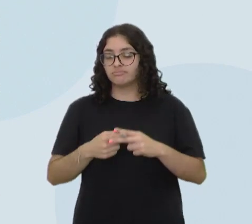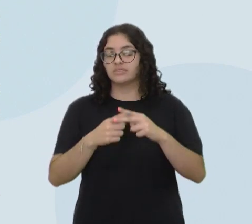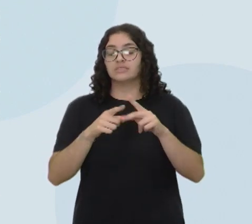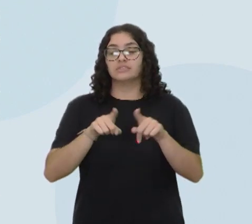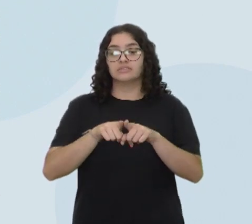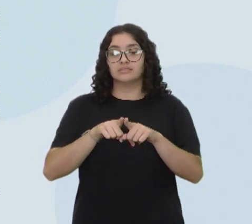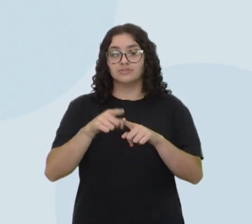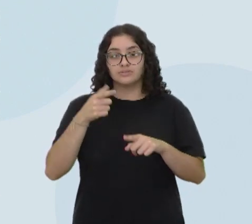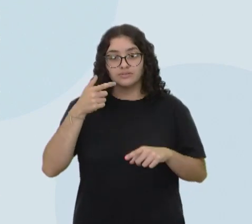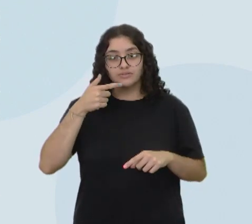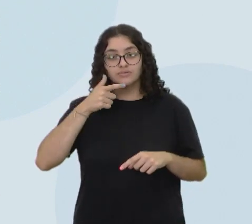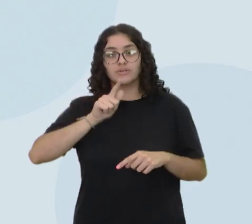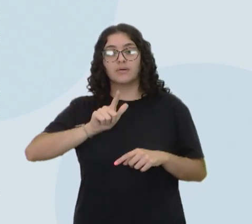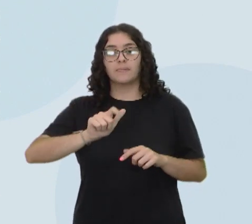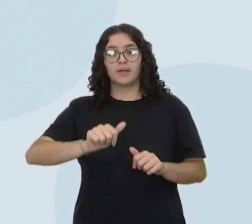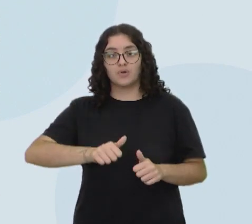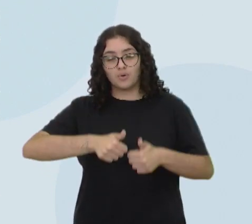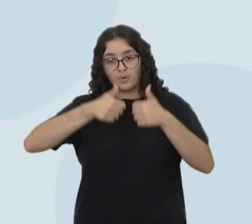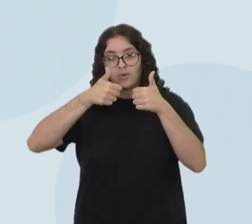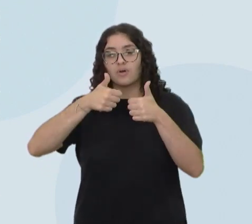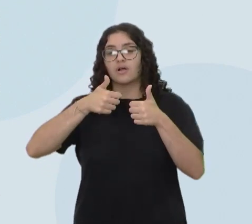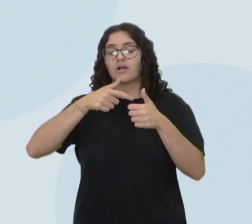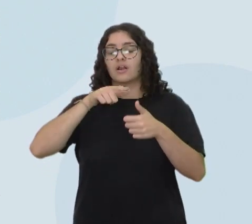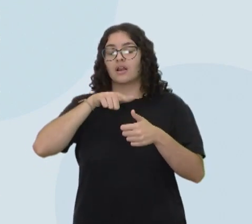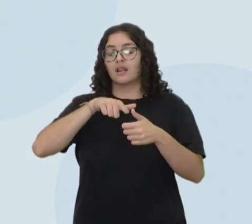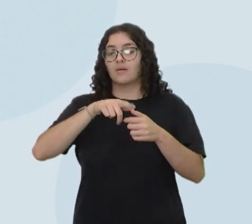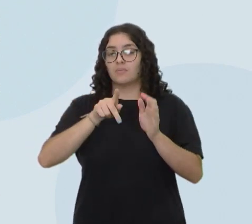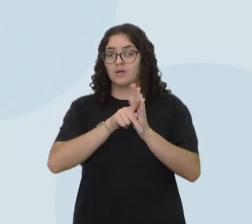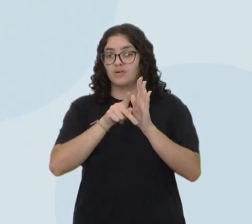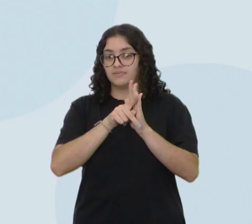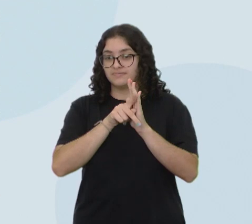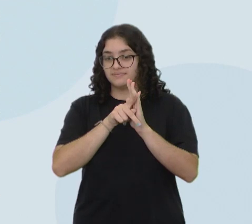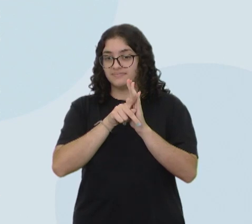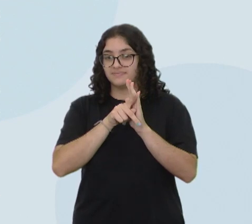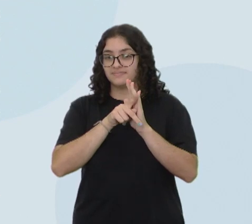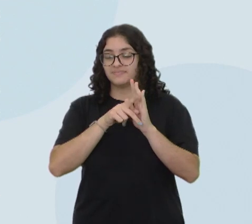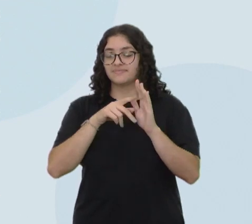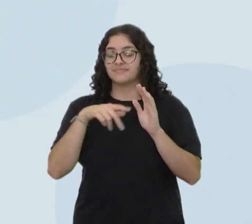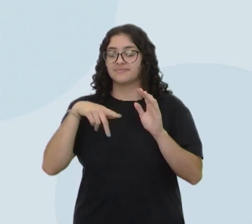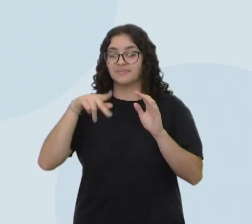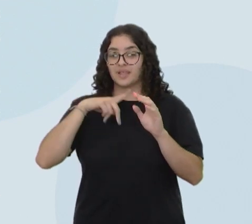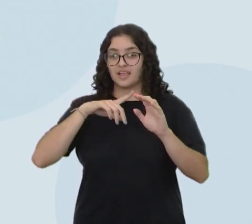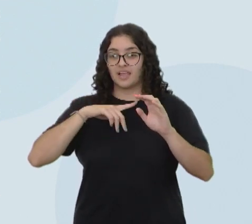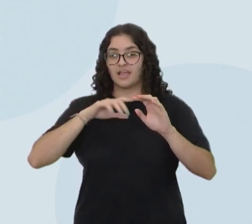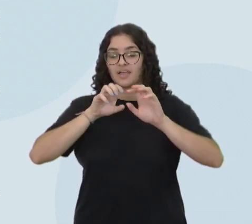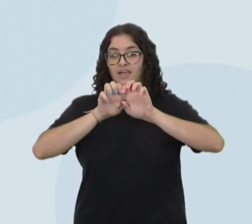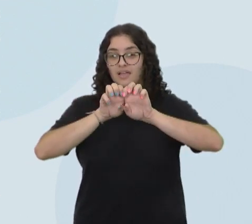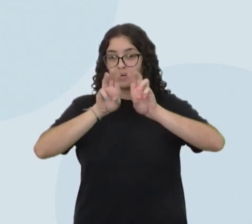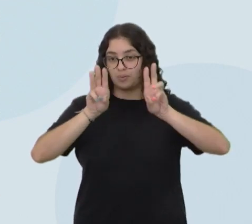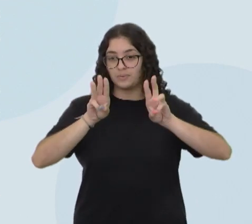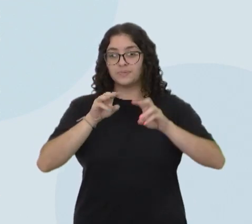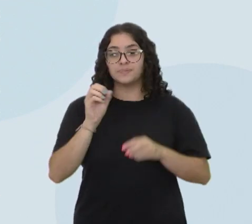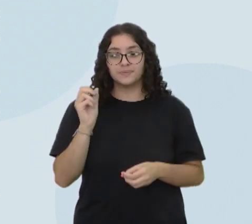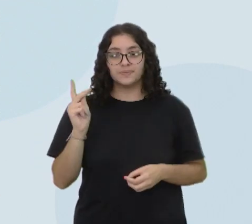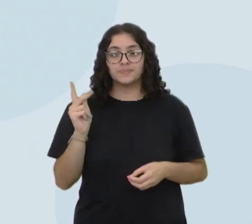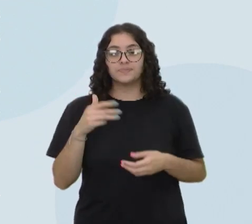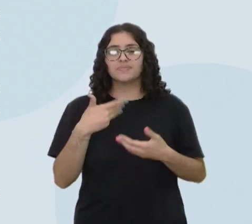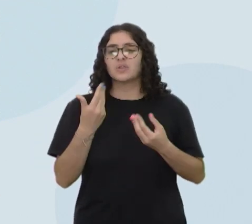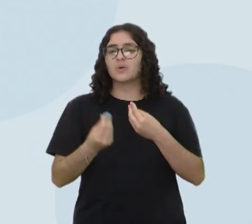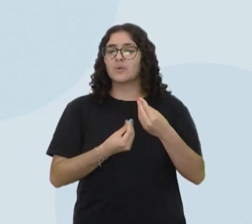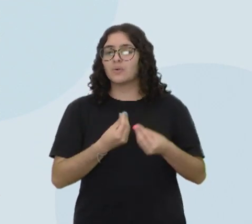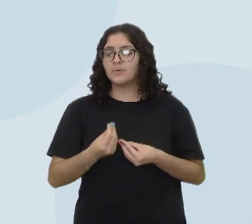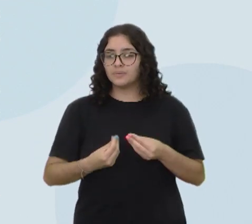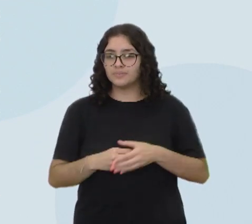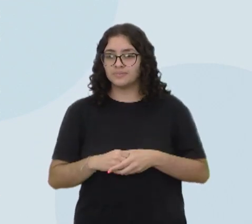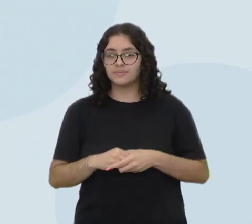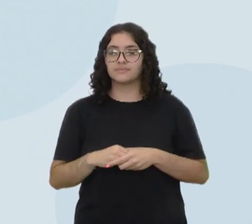e recuperação ou melhoria dos sistemas ecossistêmicos, dos serviços ecossistêmicos. E como isso funciona?